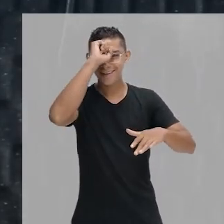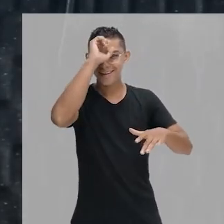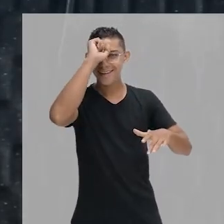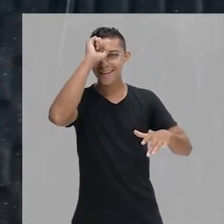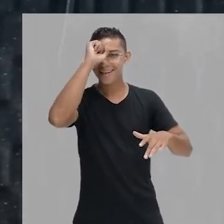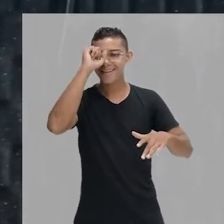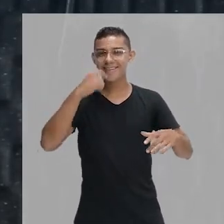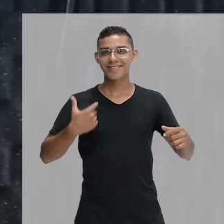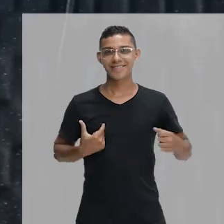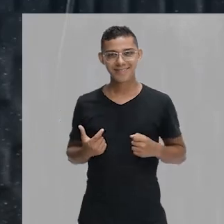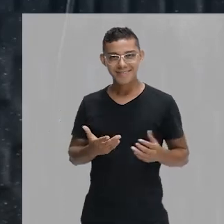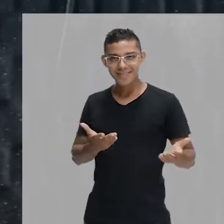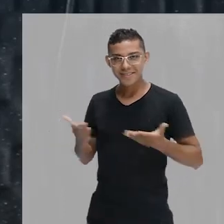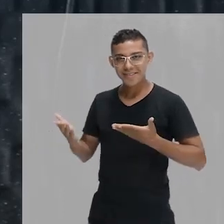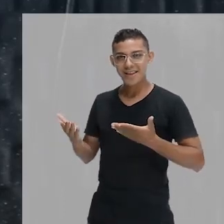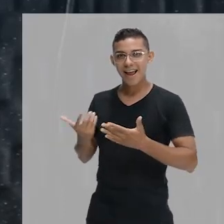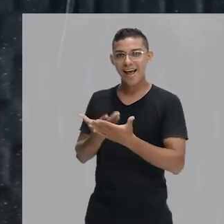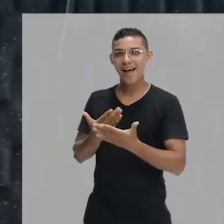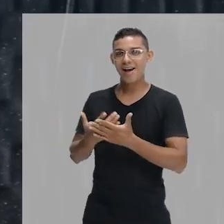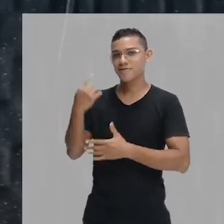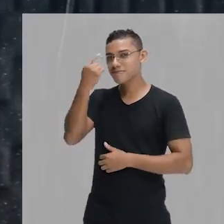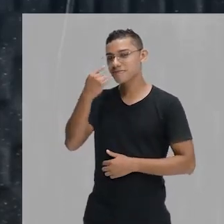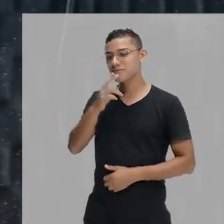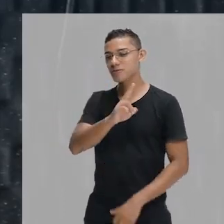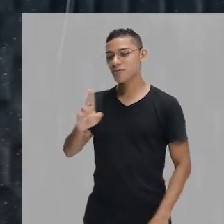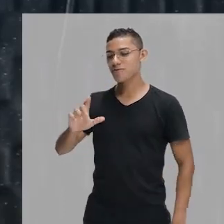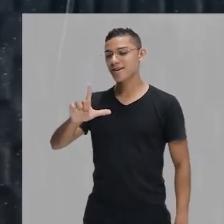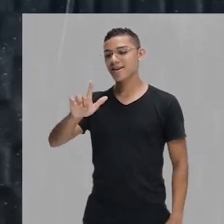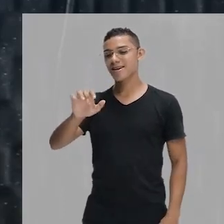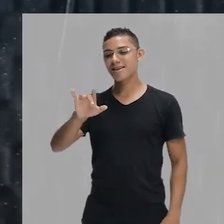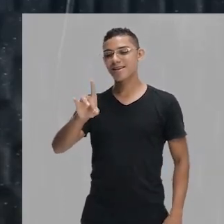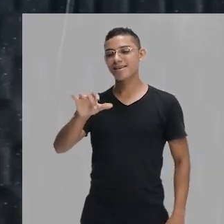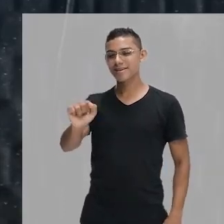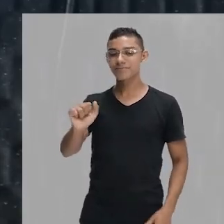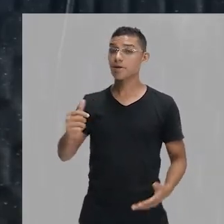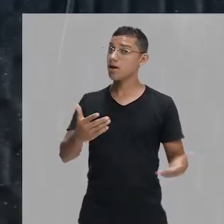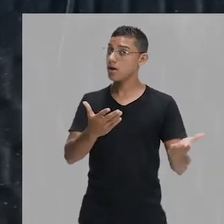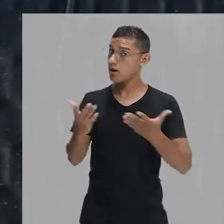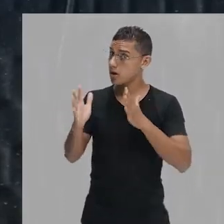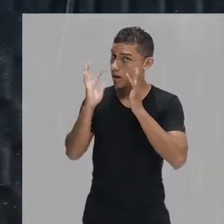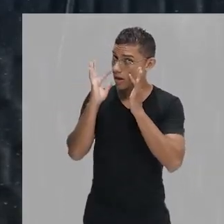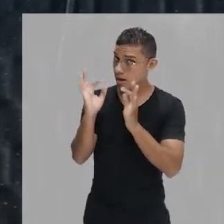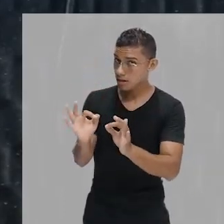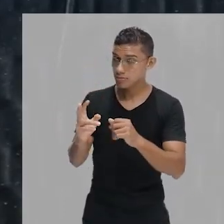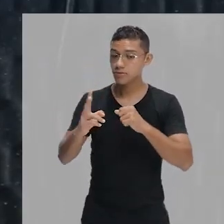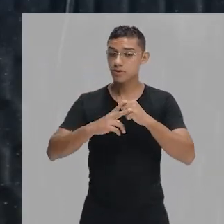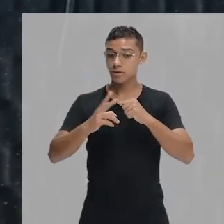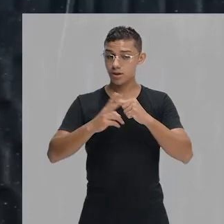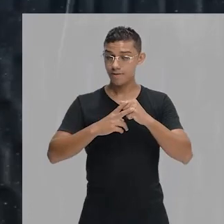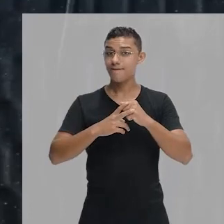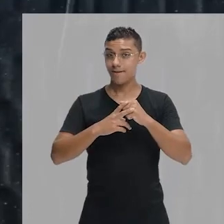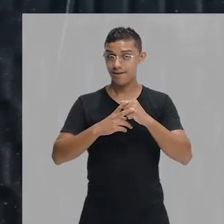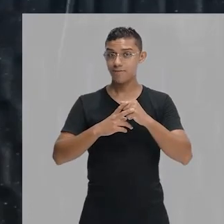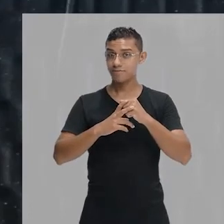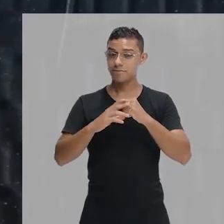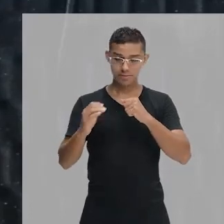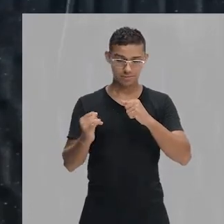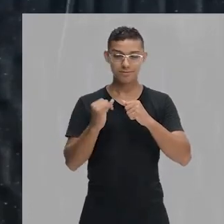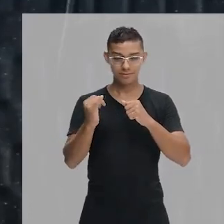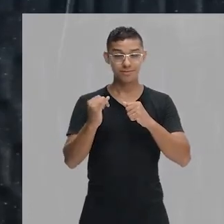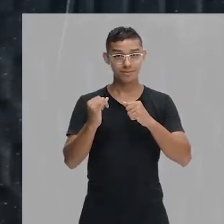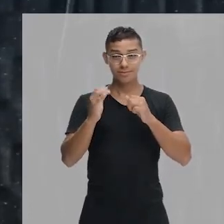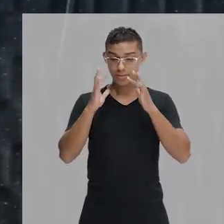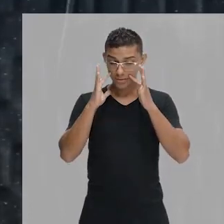espanhola. Vamos acompanhar a aula de hoje, prestar bastante atenção. Vamos falar de verbo de novo, gente. Então, vamos